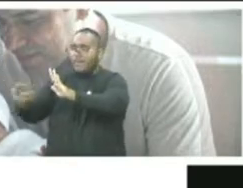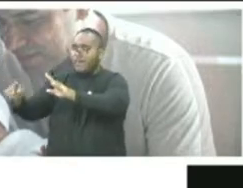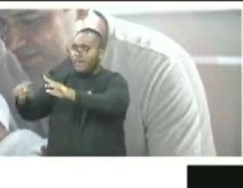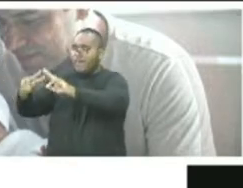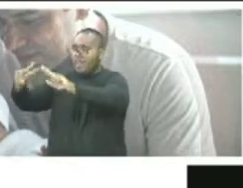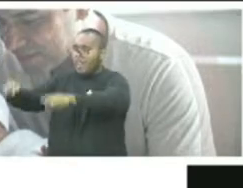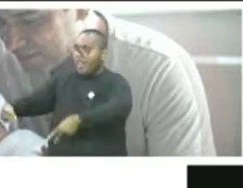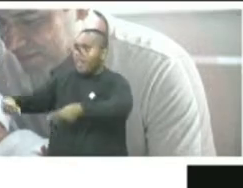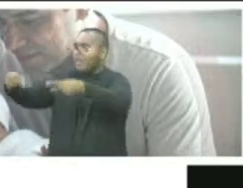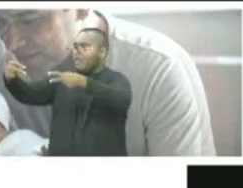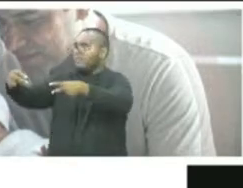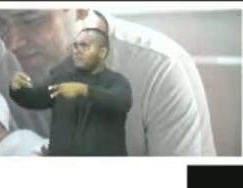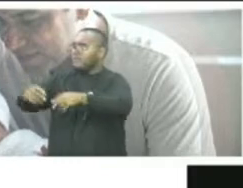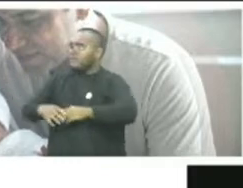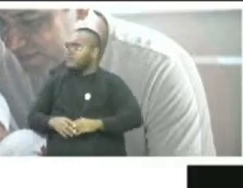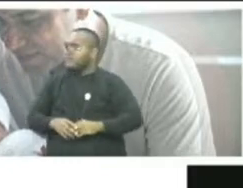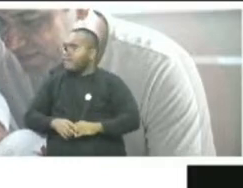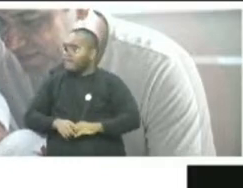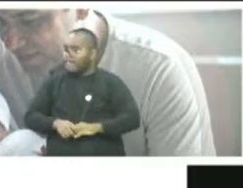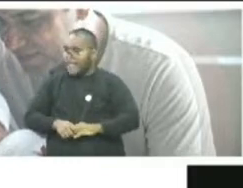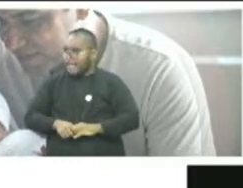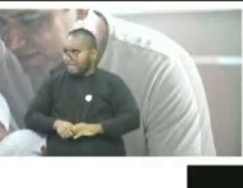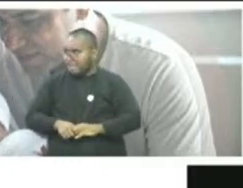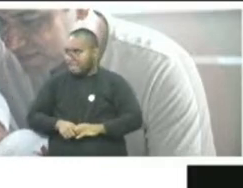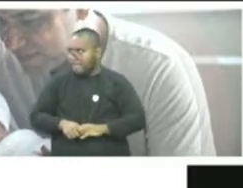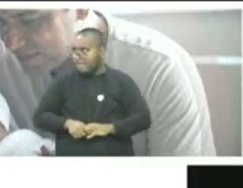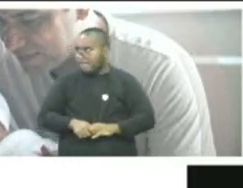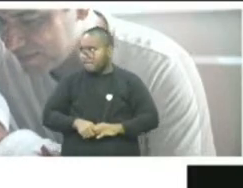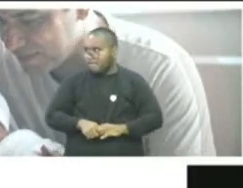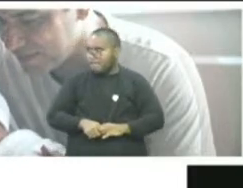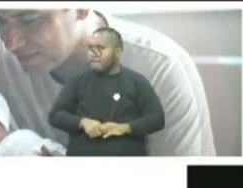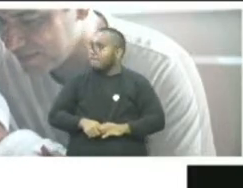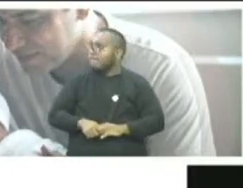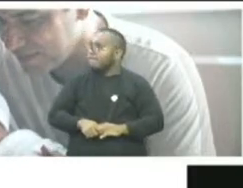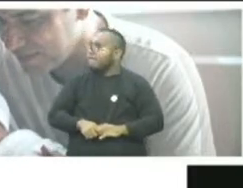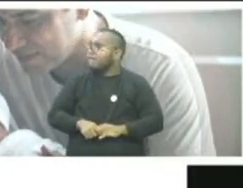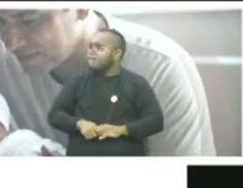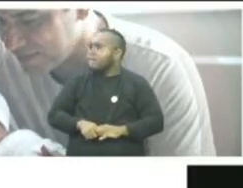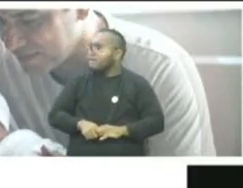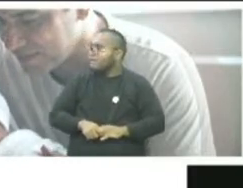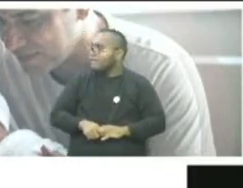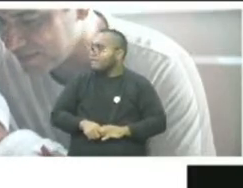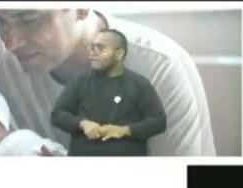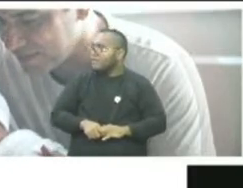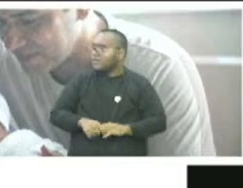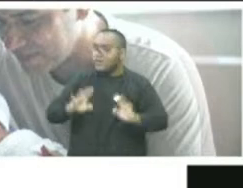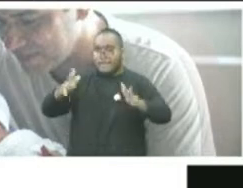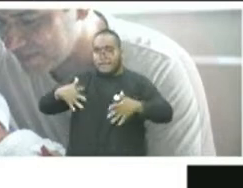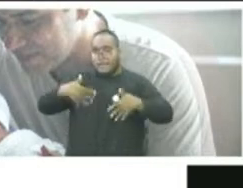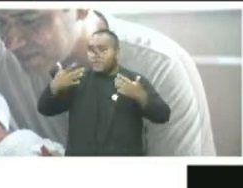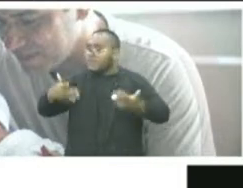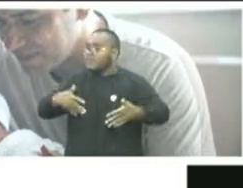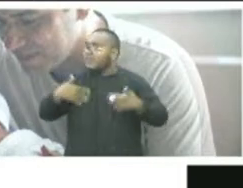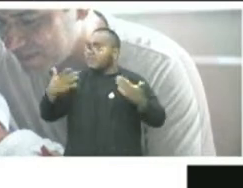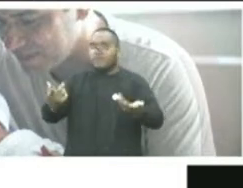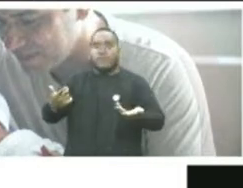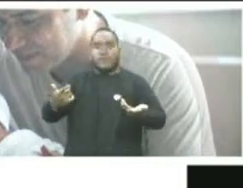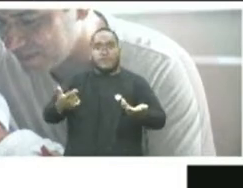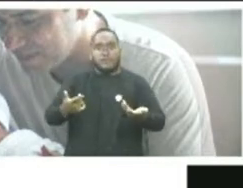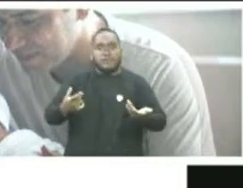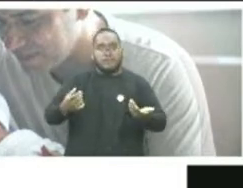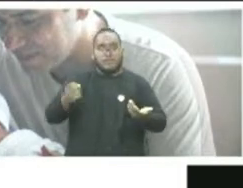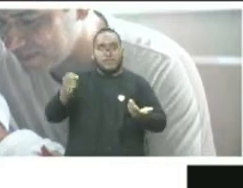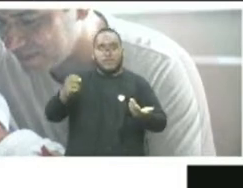que a Zene trouxe. Obrigada. Então, com muita alegria, a gente, né, ONGprematuridade.com, junto com o